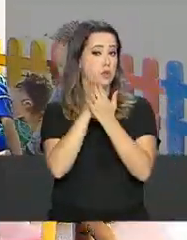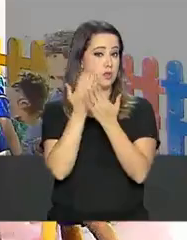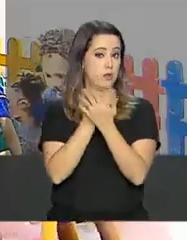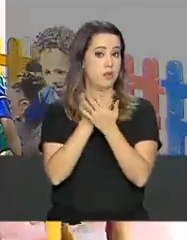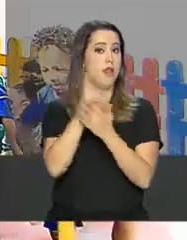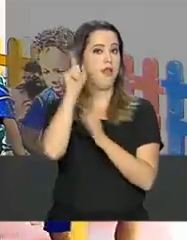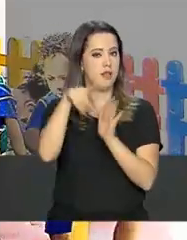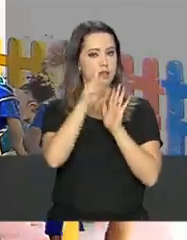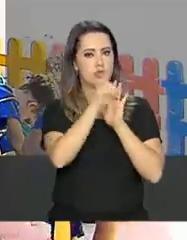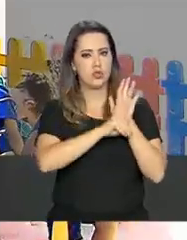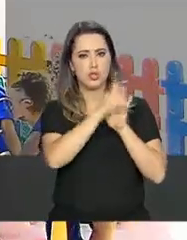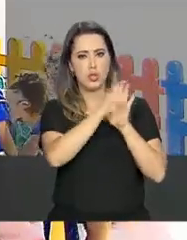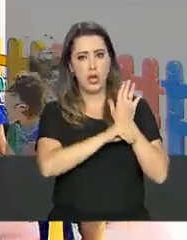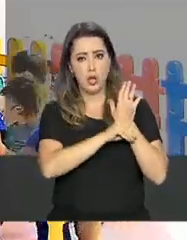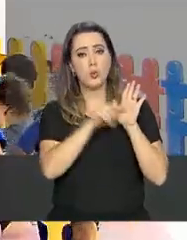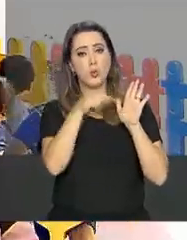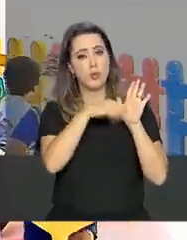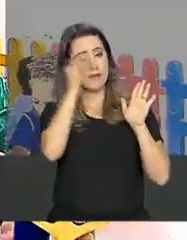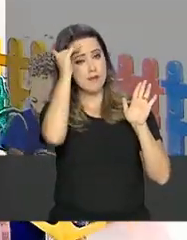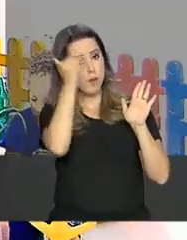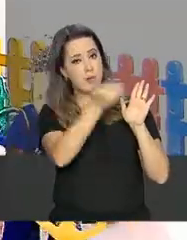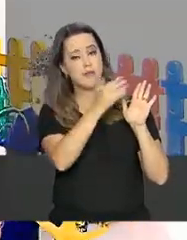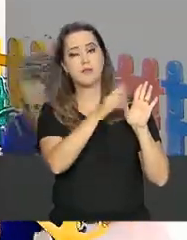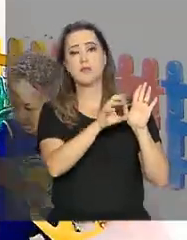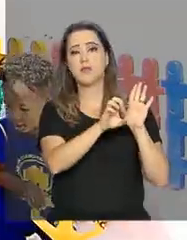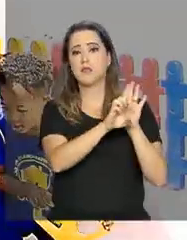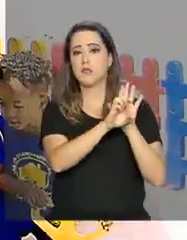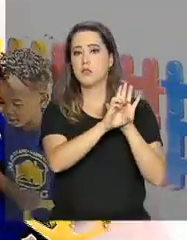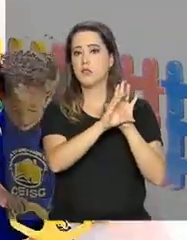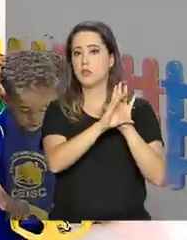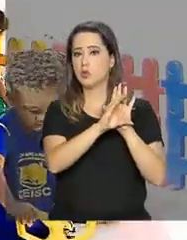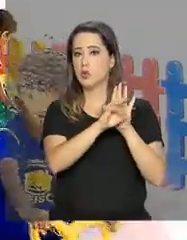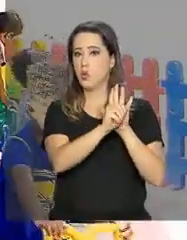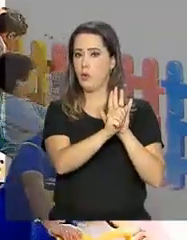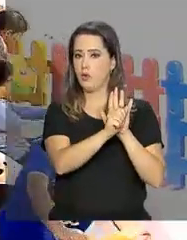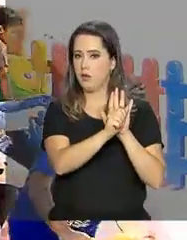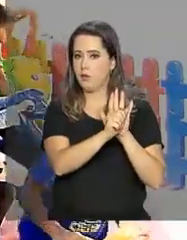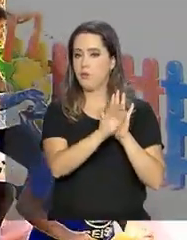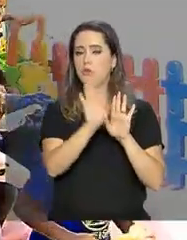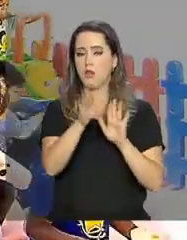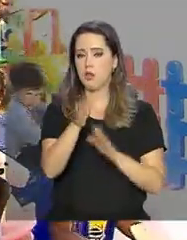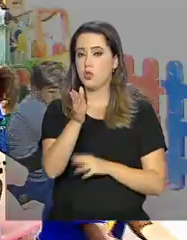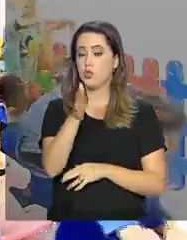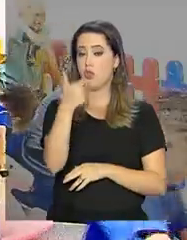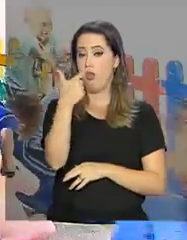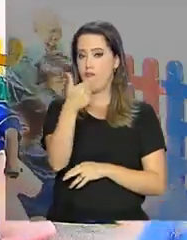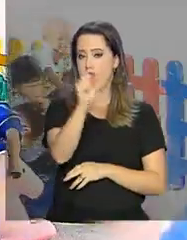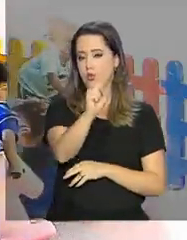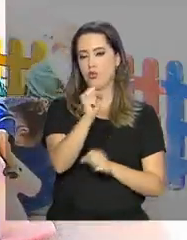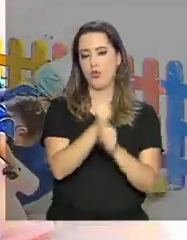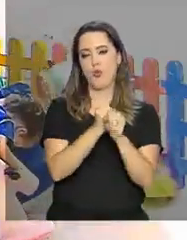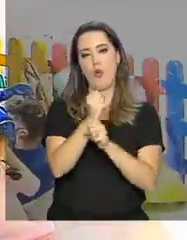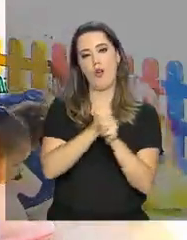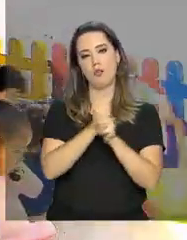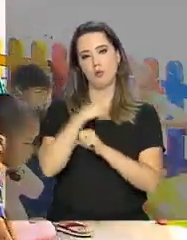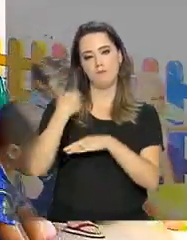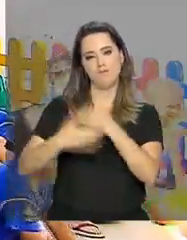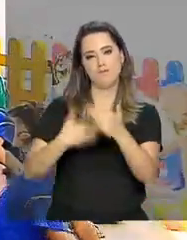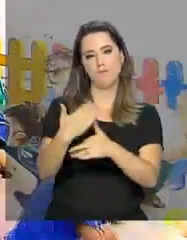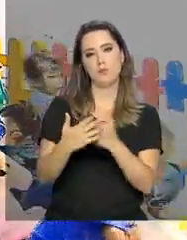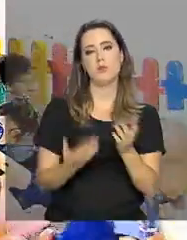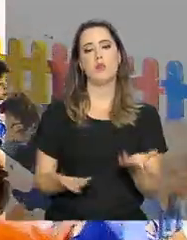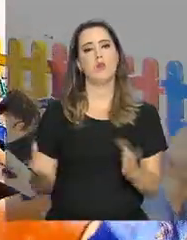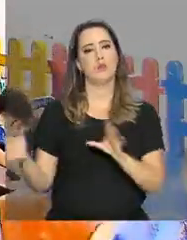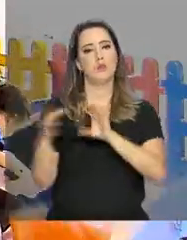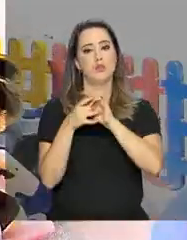dessa criançada garantido pelo estatuto da criança e do adolescente que completa 28 anos o e corporal os